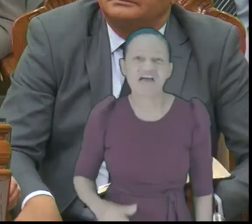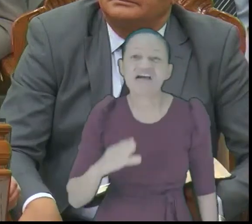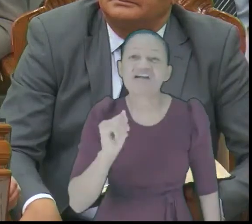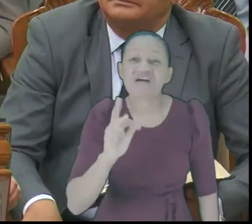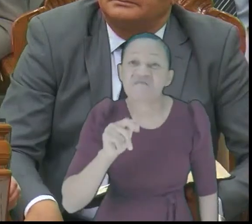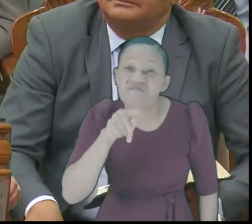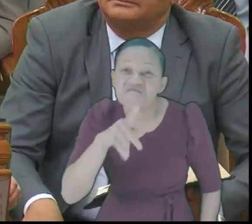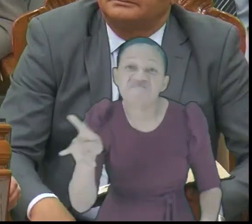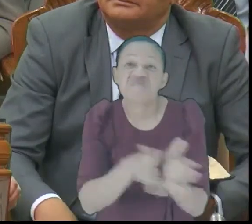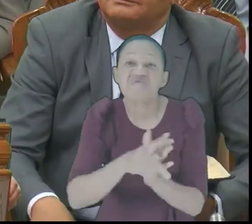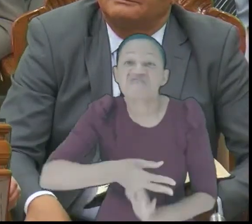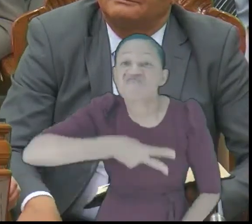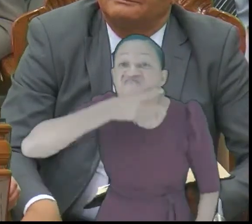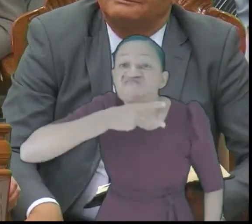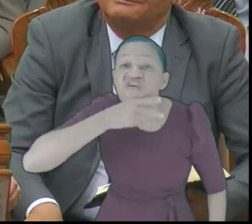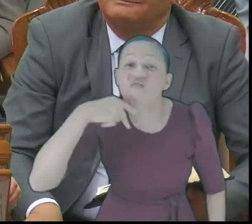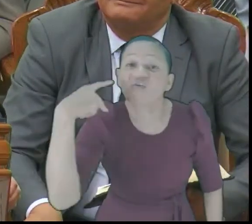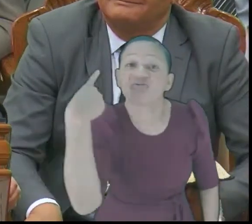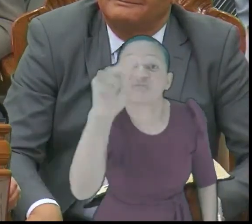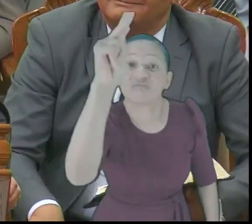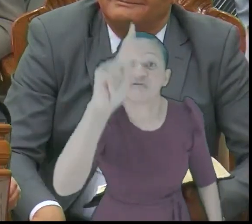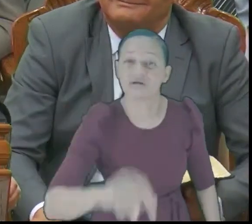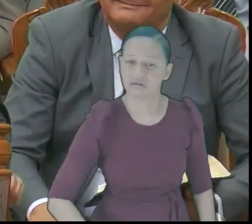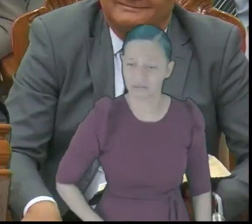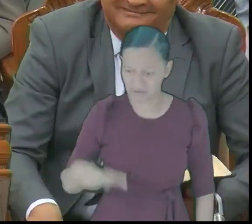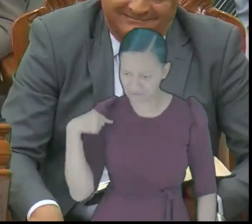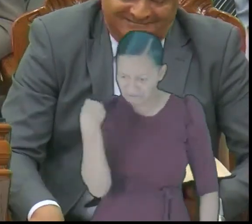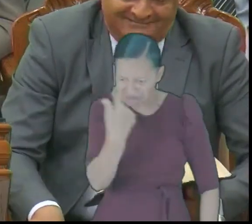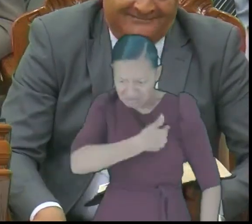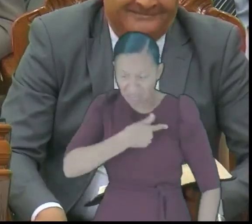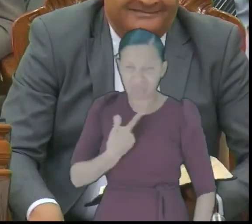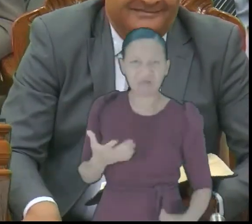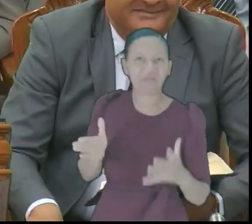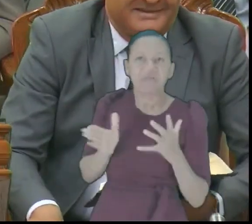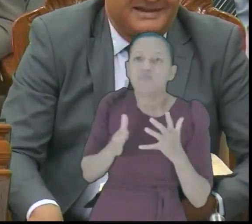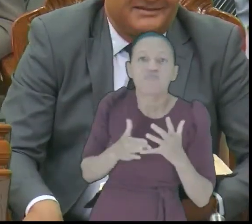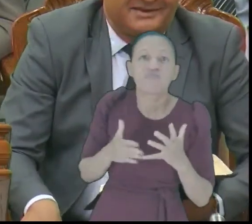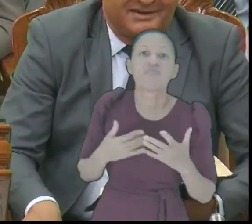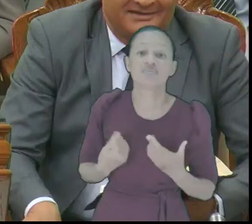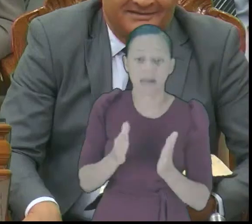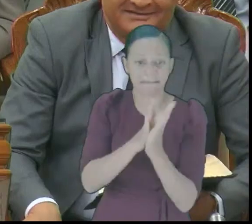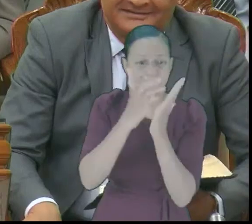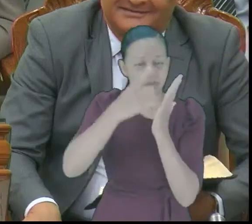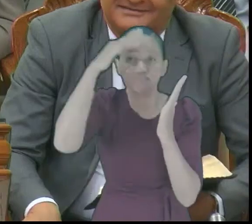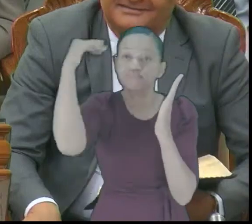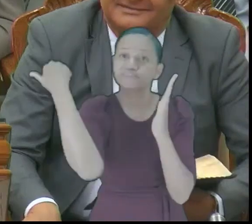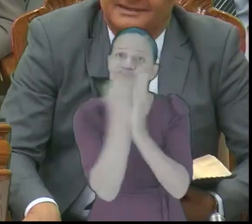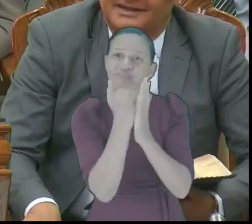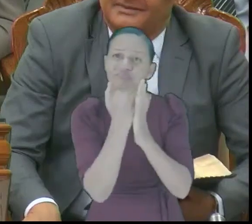tua bisavó. Nós não somos cafonas, nós somos bíblicos.